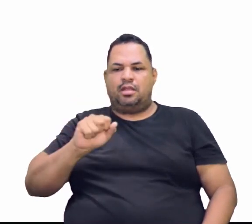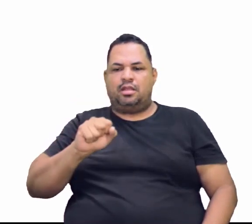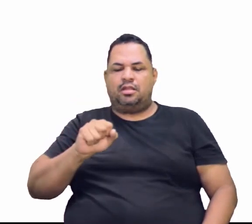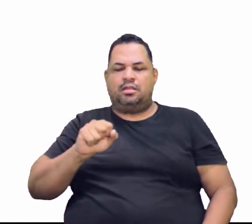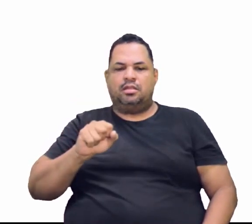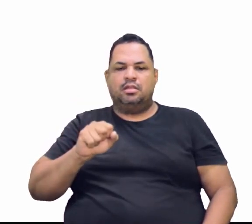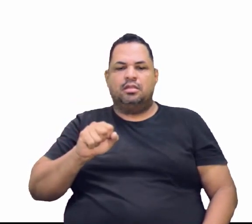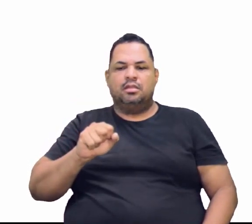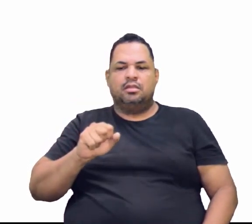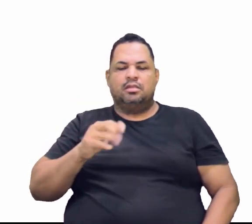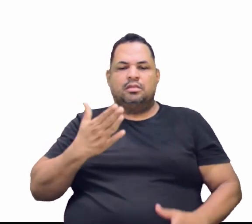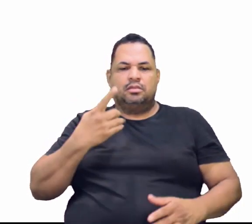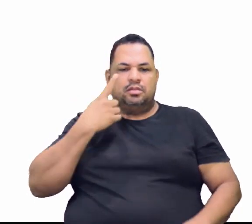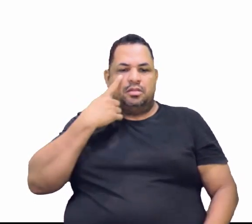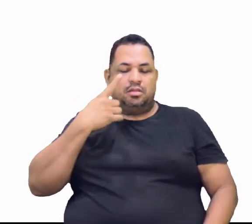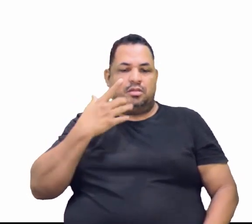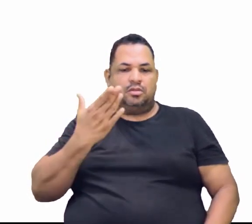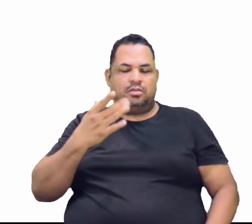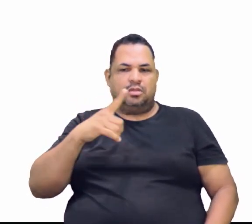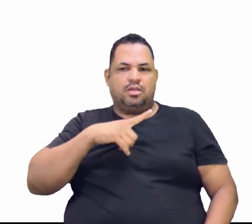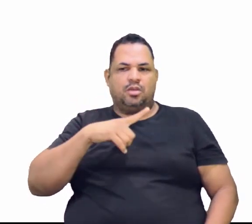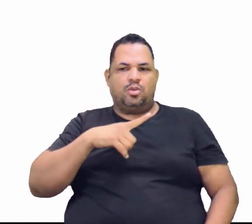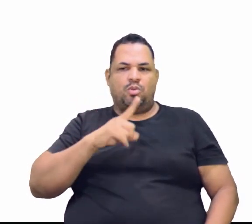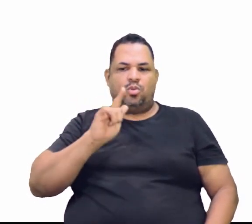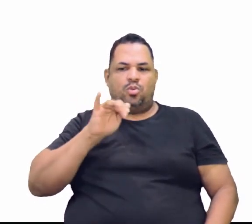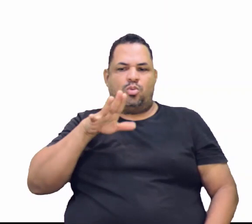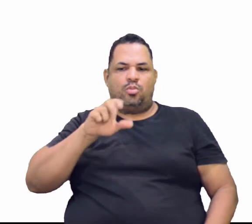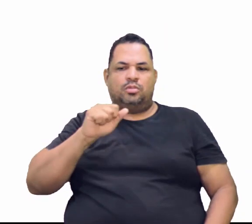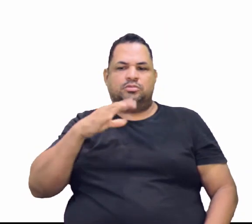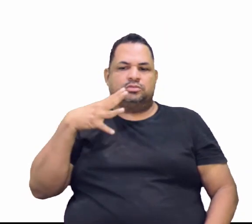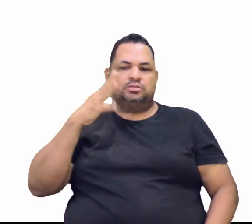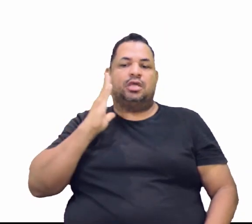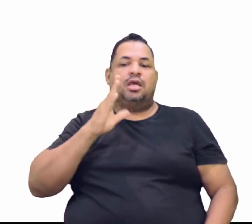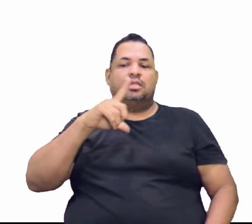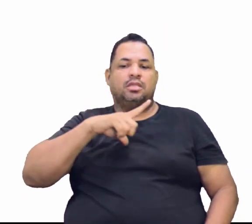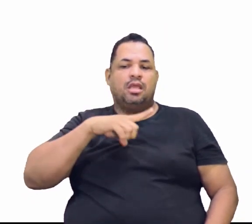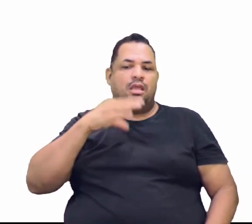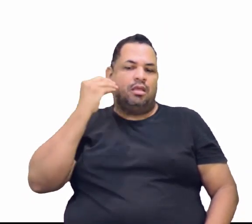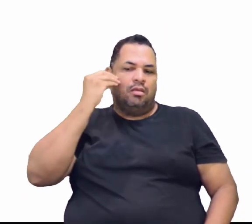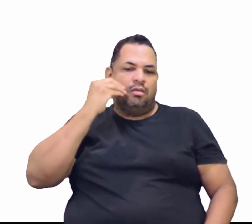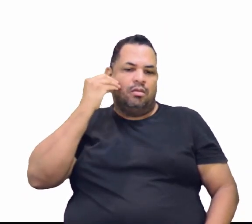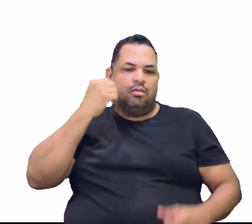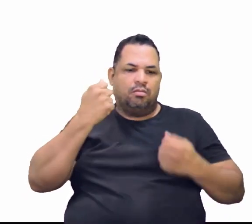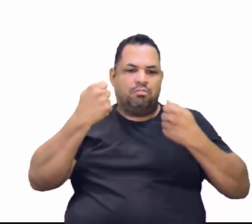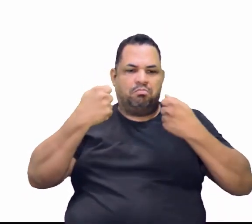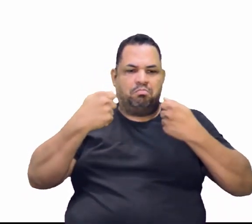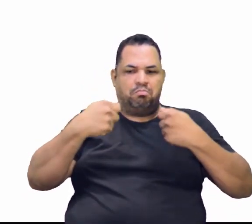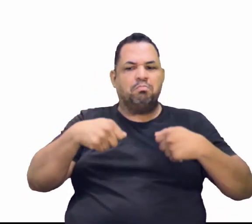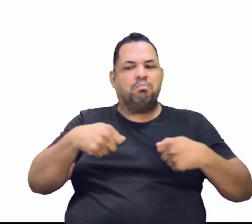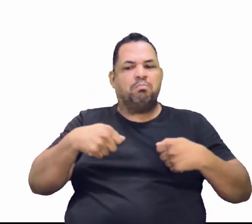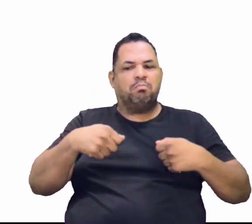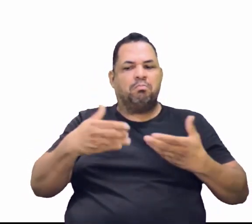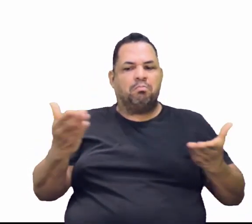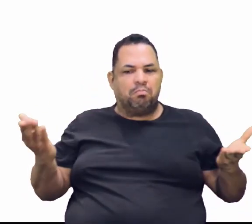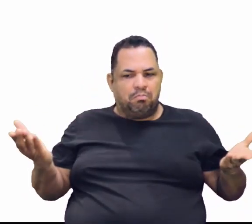com Gomes Carneiro, obteve a experiência, agora ele vai poder